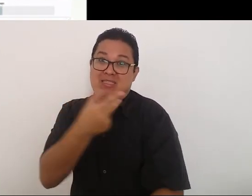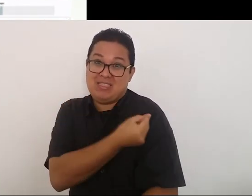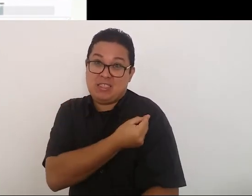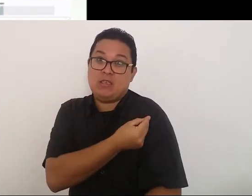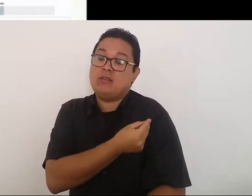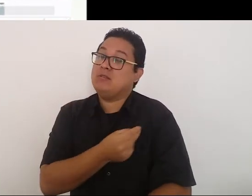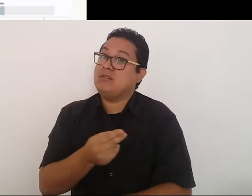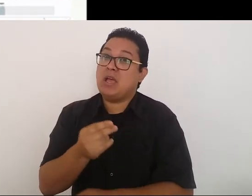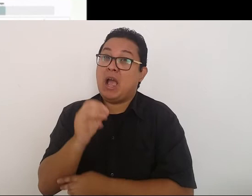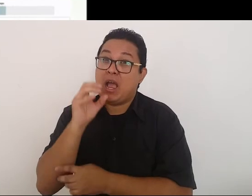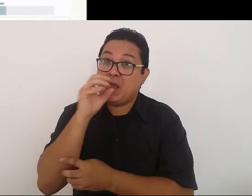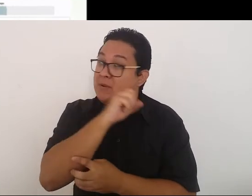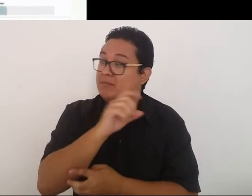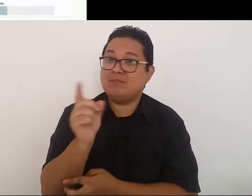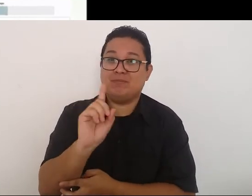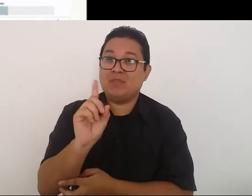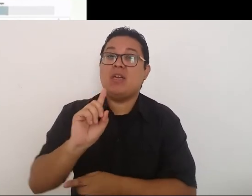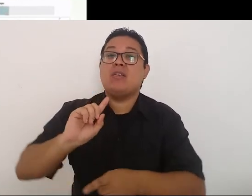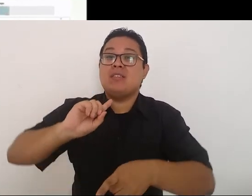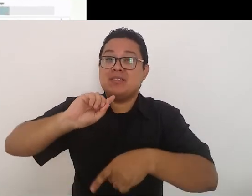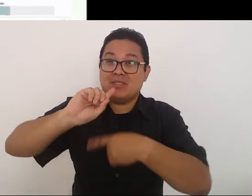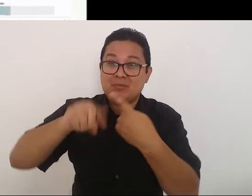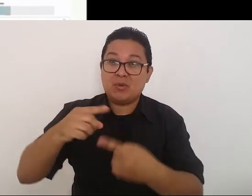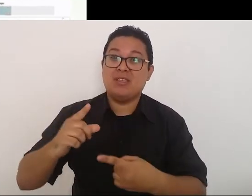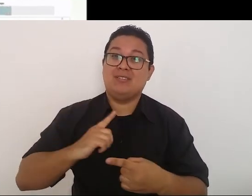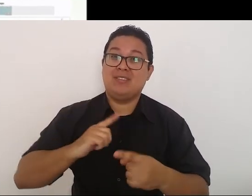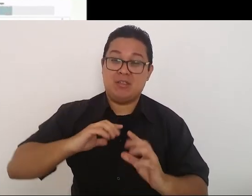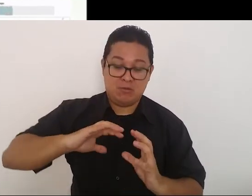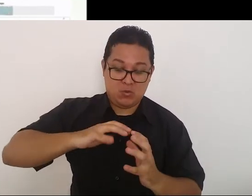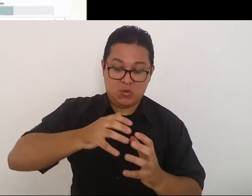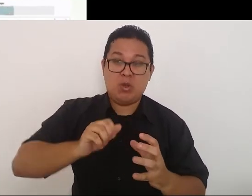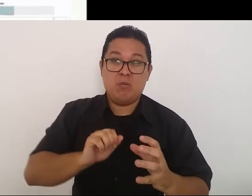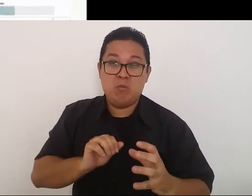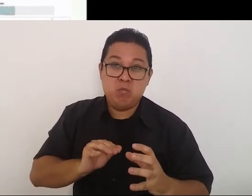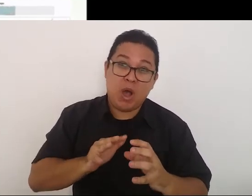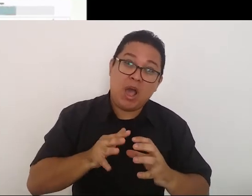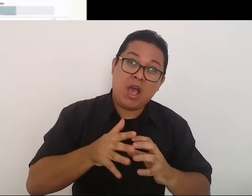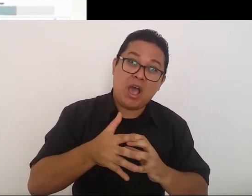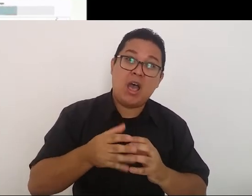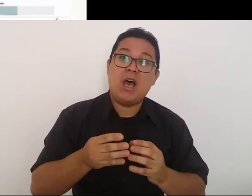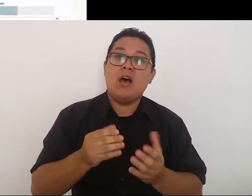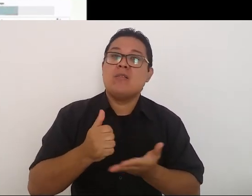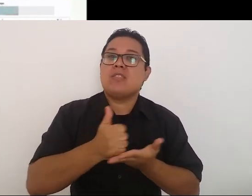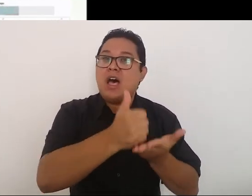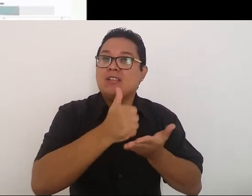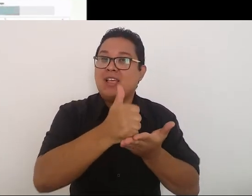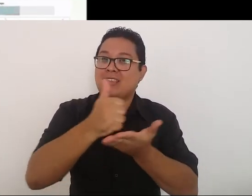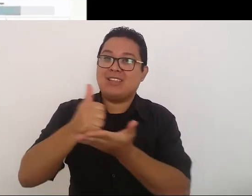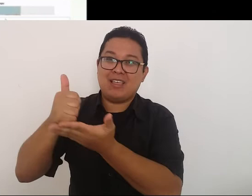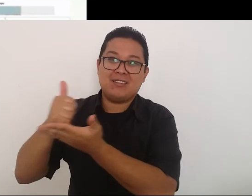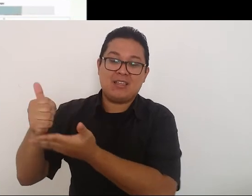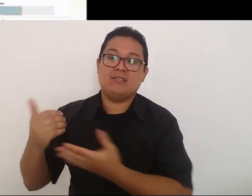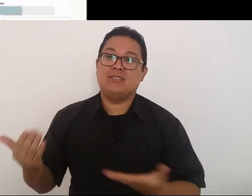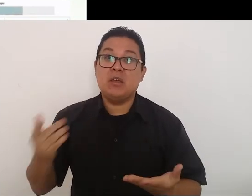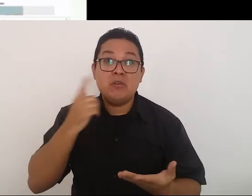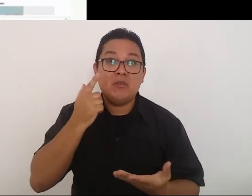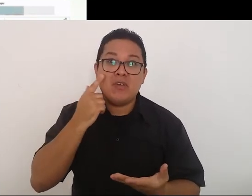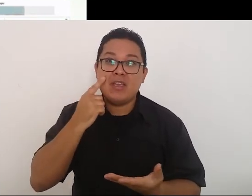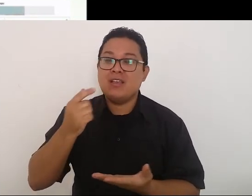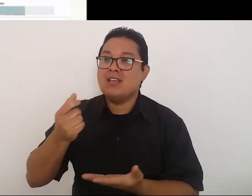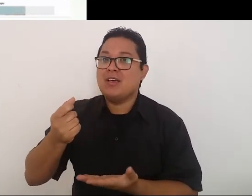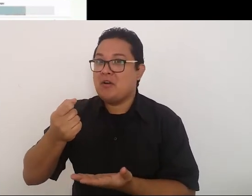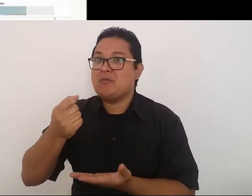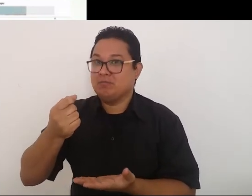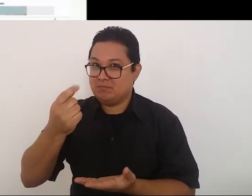ali da população deles e diminuir essa transmissão. Então, pensa nisso, a gente tem que desenvolver a vacina. A